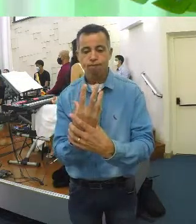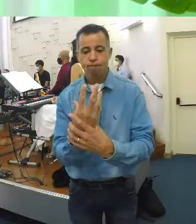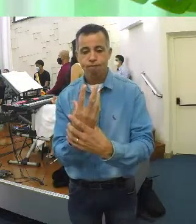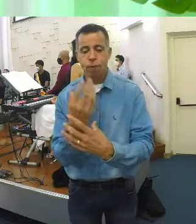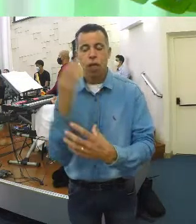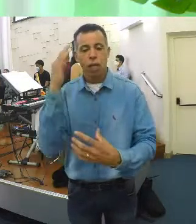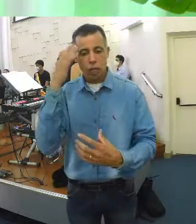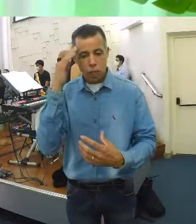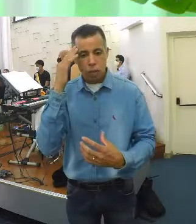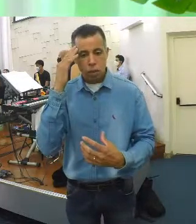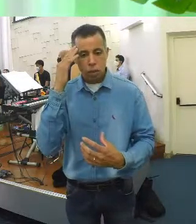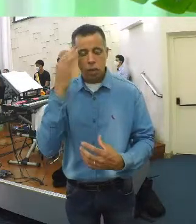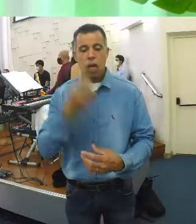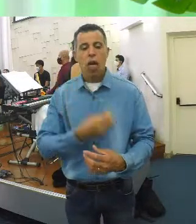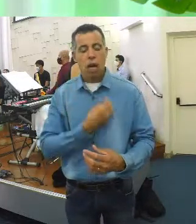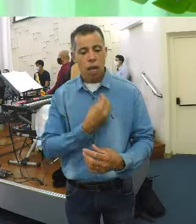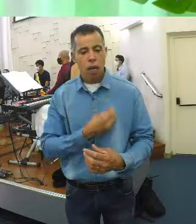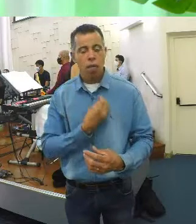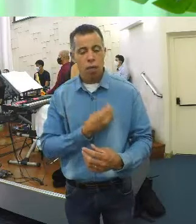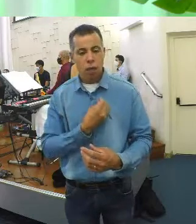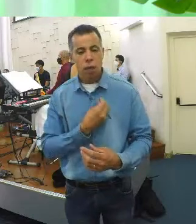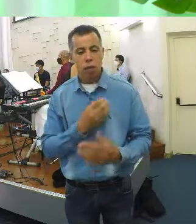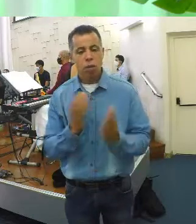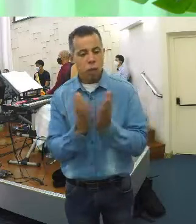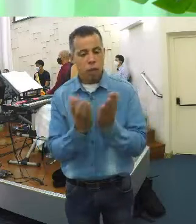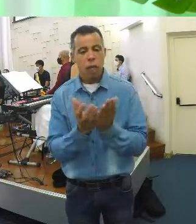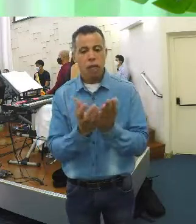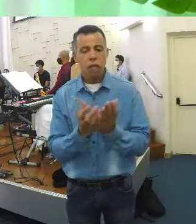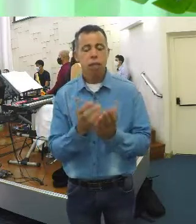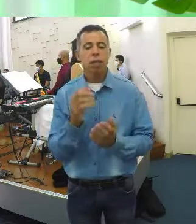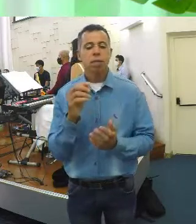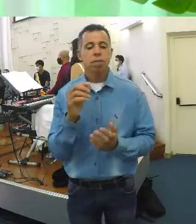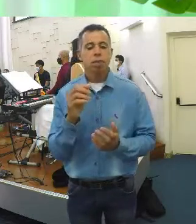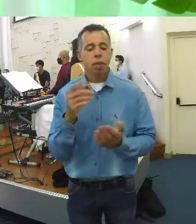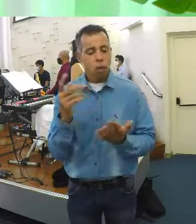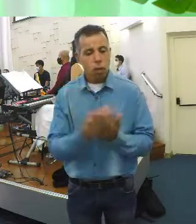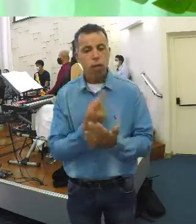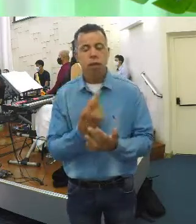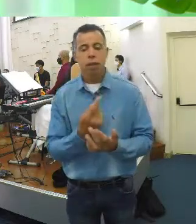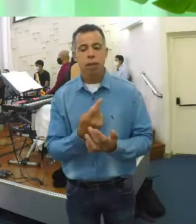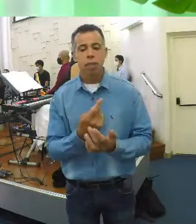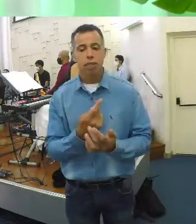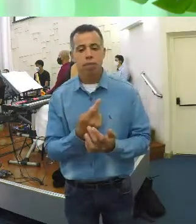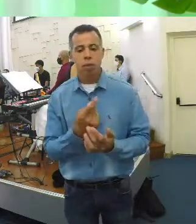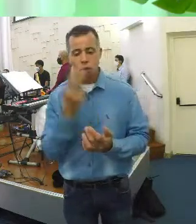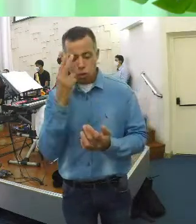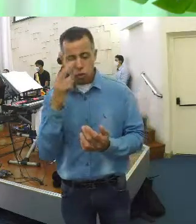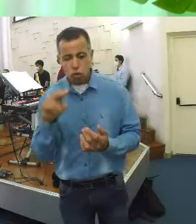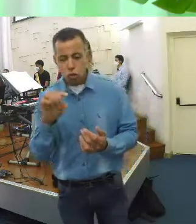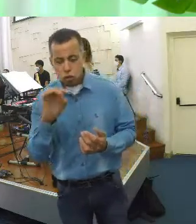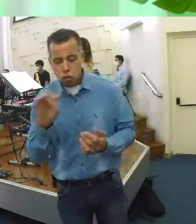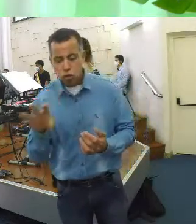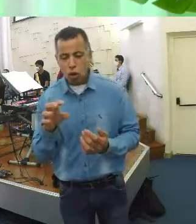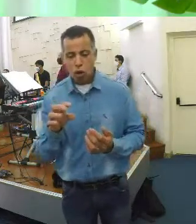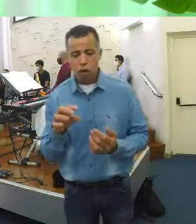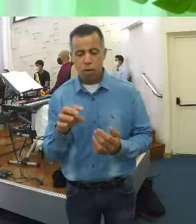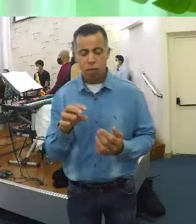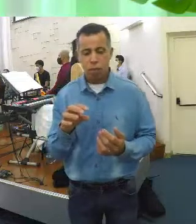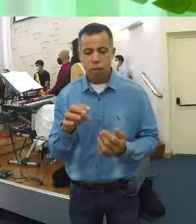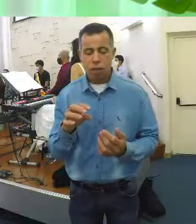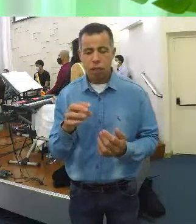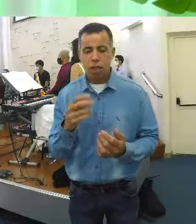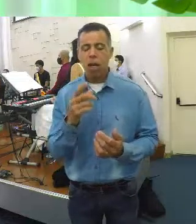irmãos. Não é porque só estamos enxergando sobre as rochas a água salgada que não existe água doce por